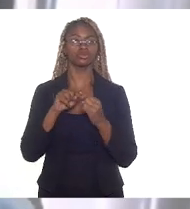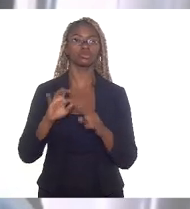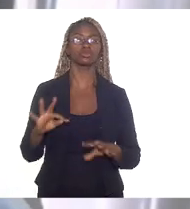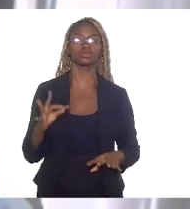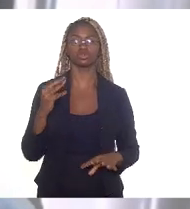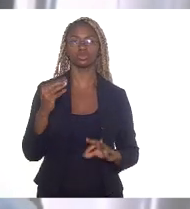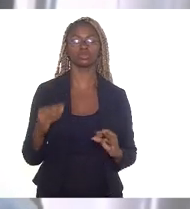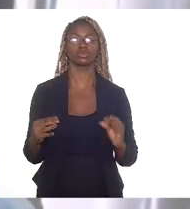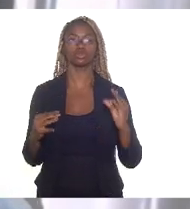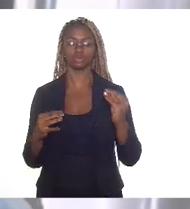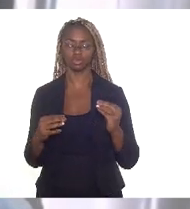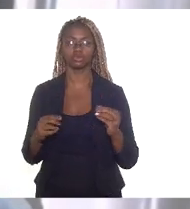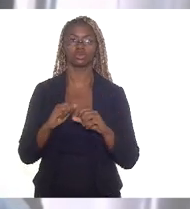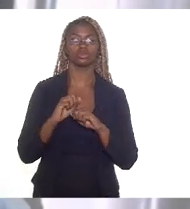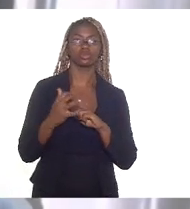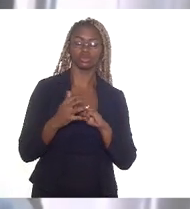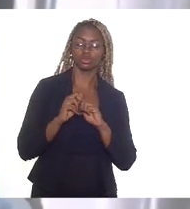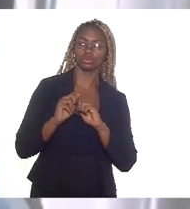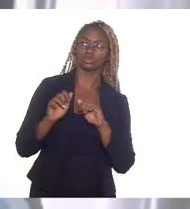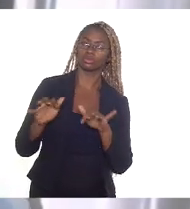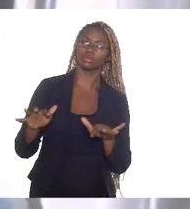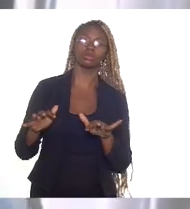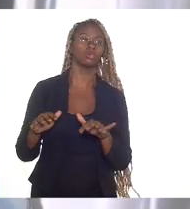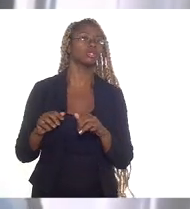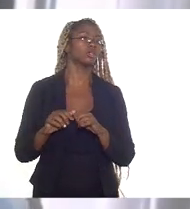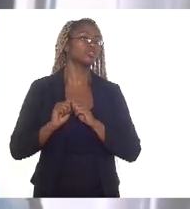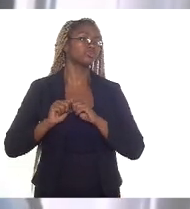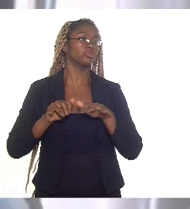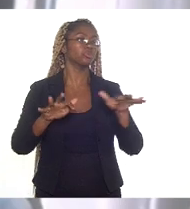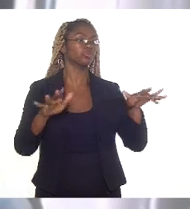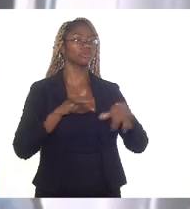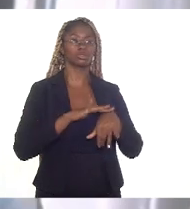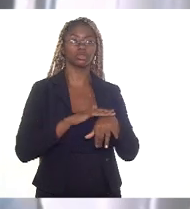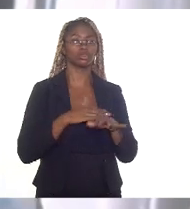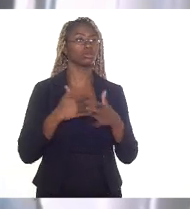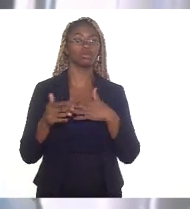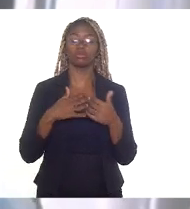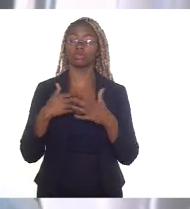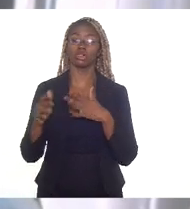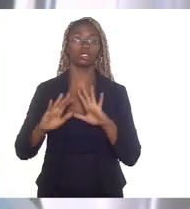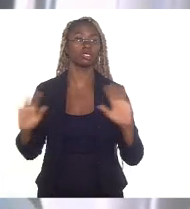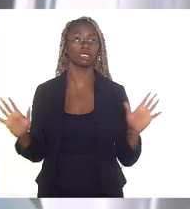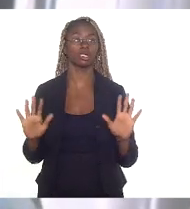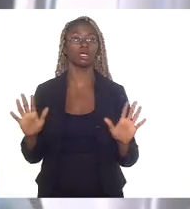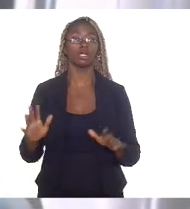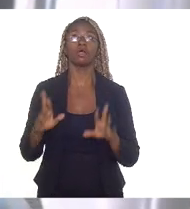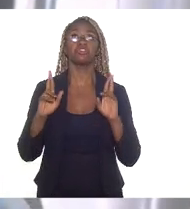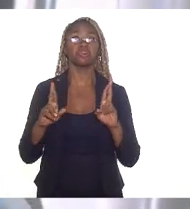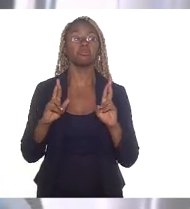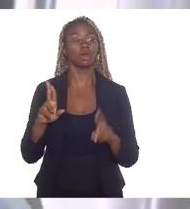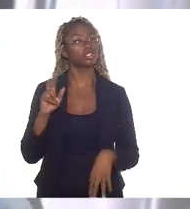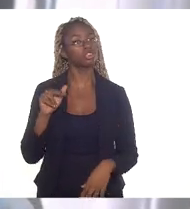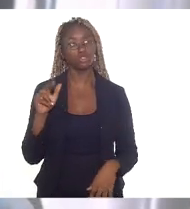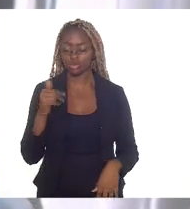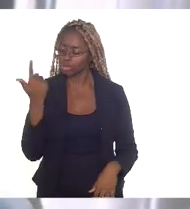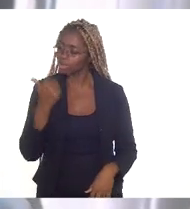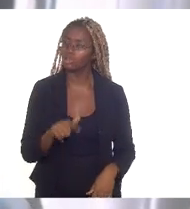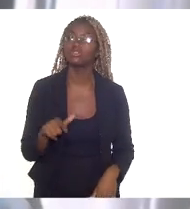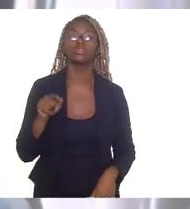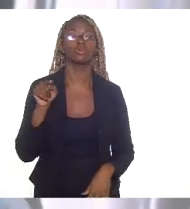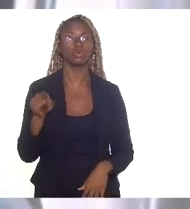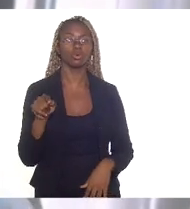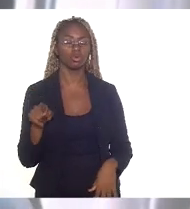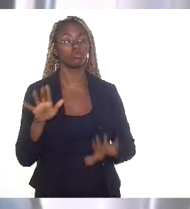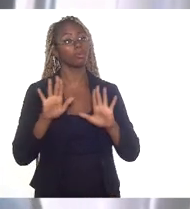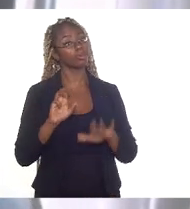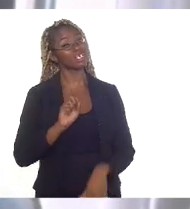situação de epidemia, endemia ou pandemia, ou seja, já preventivamente, tomara que a gente não viva mais nada disso, mas se eventualmente vivermos